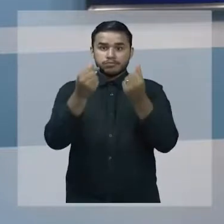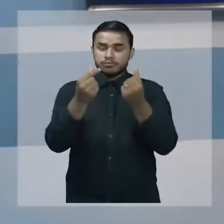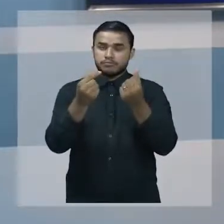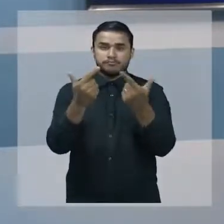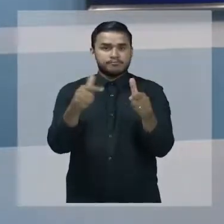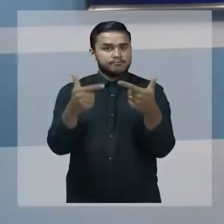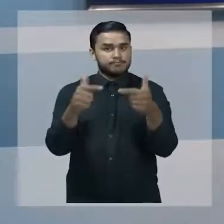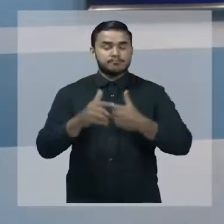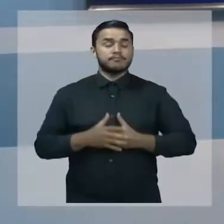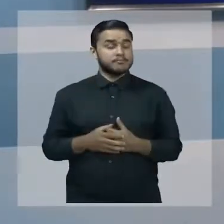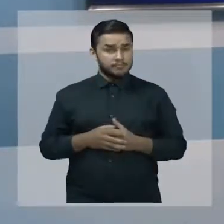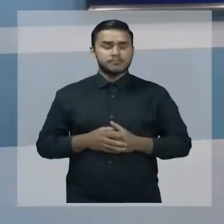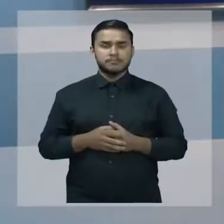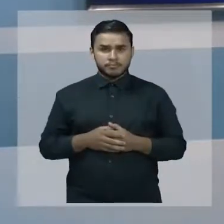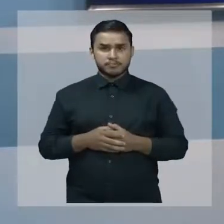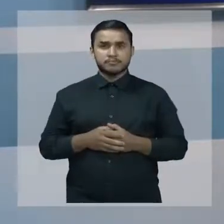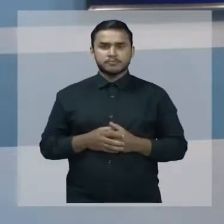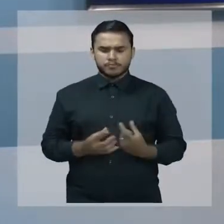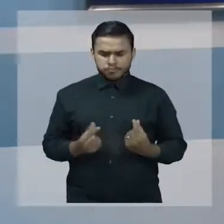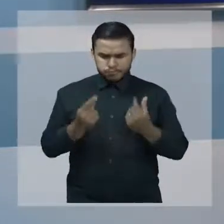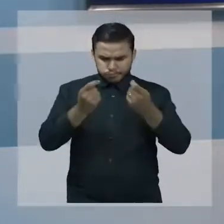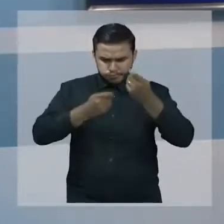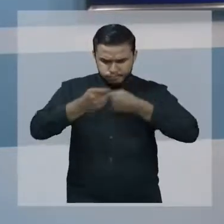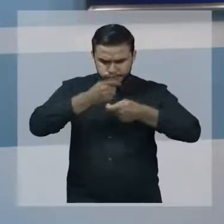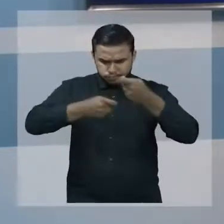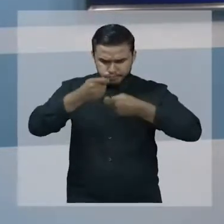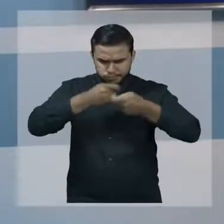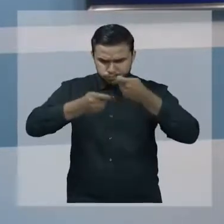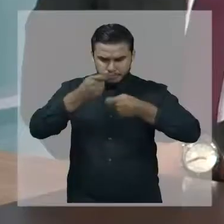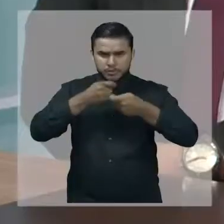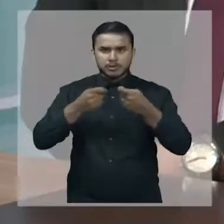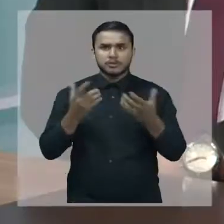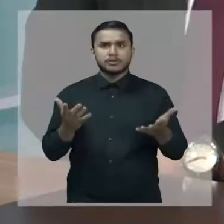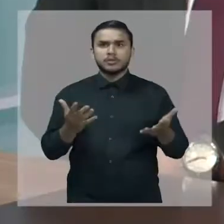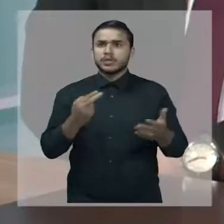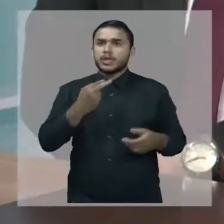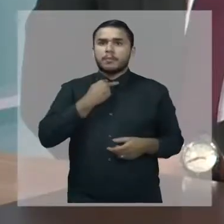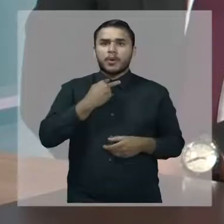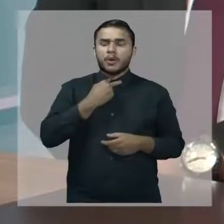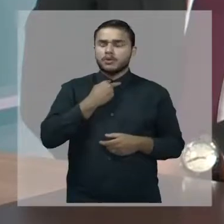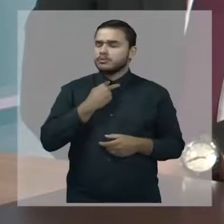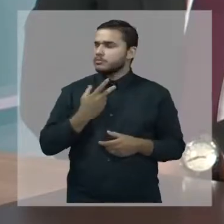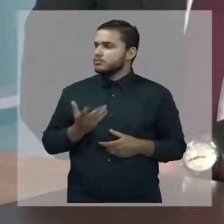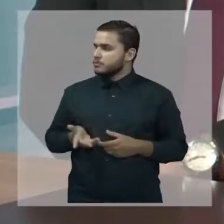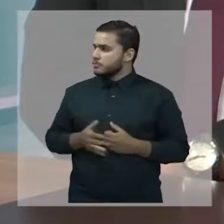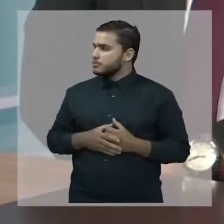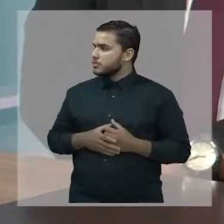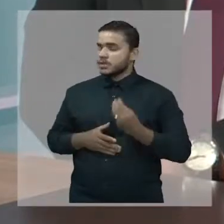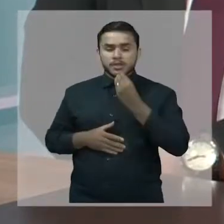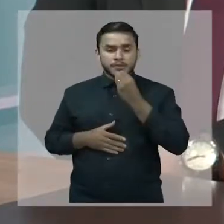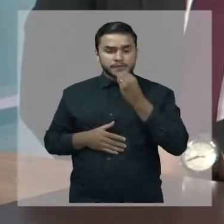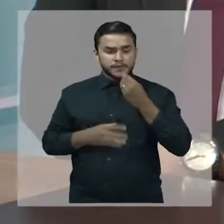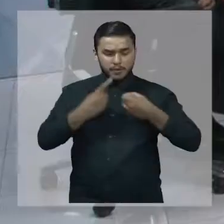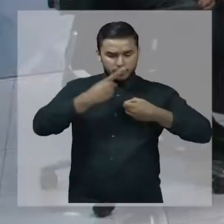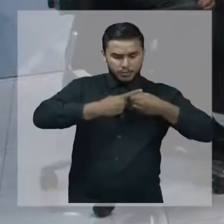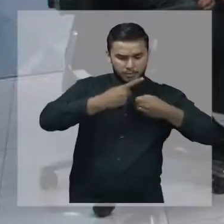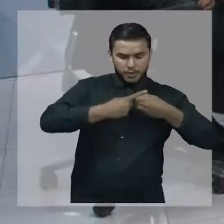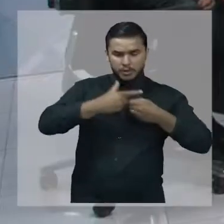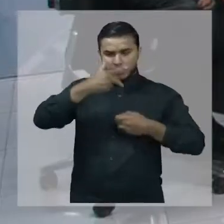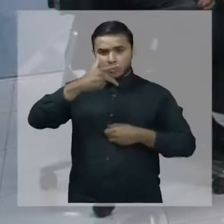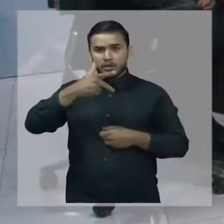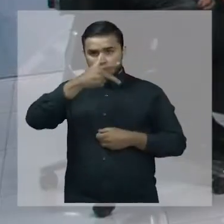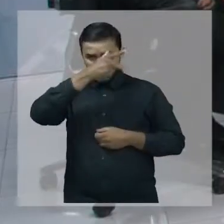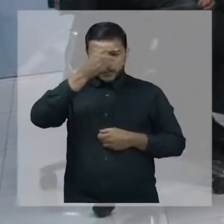matéria financeira. Talvez aí a insolvência fiscal esteja nessa proibição. Por que não devolver